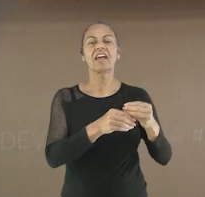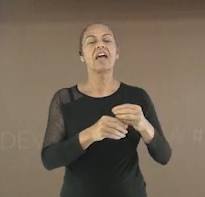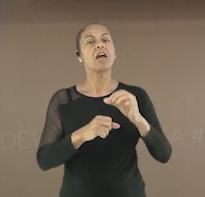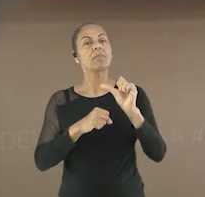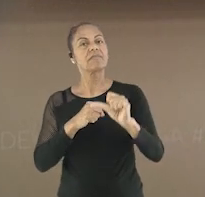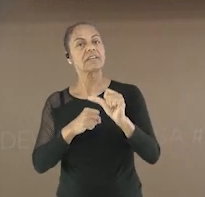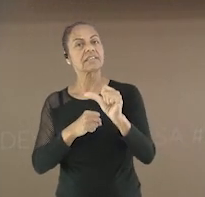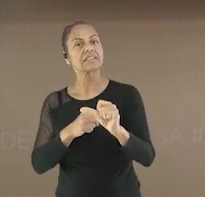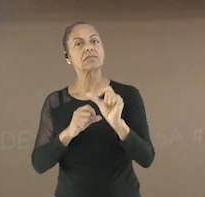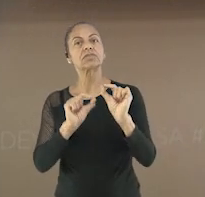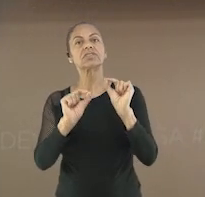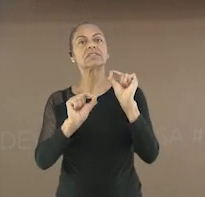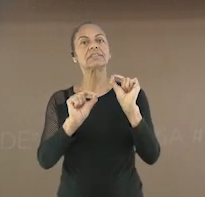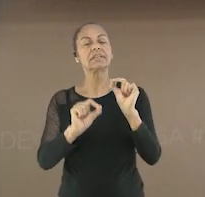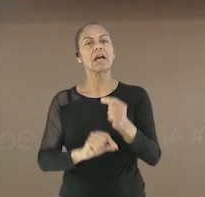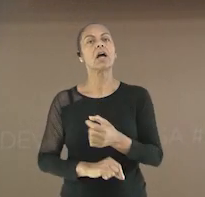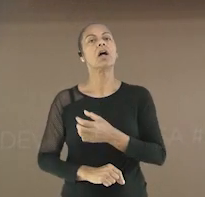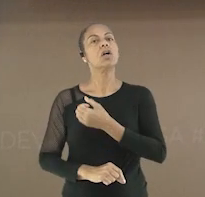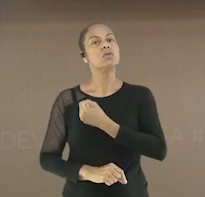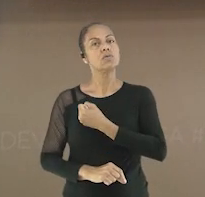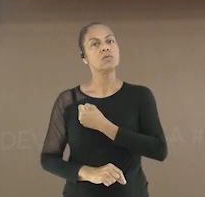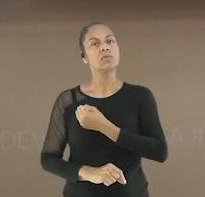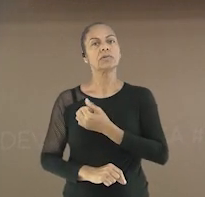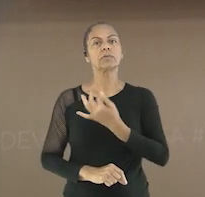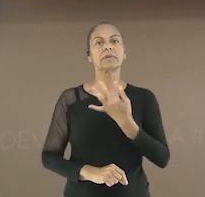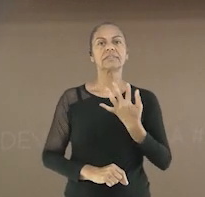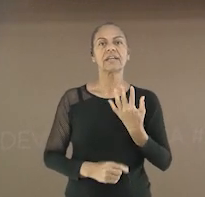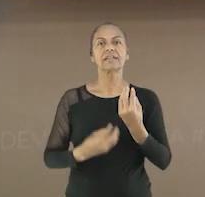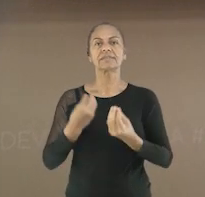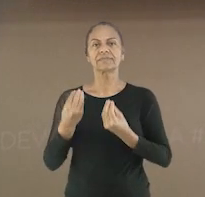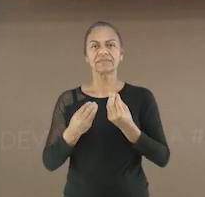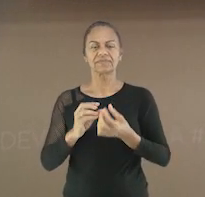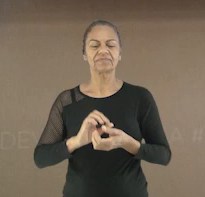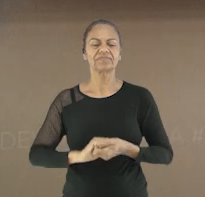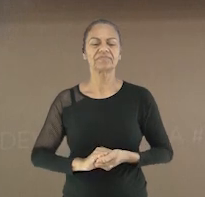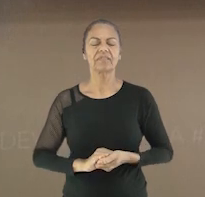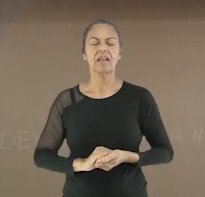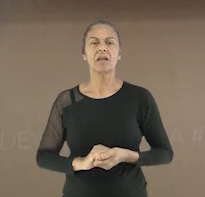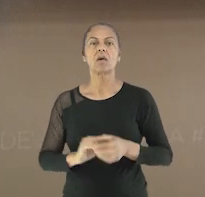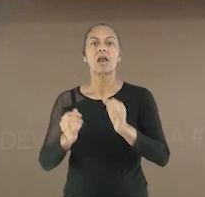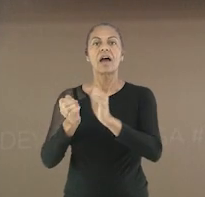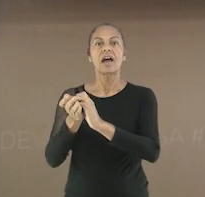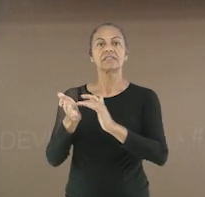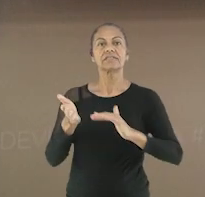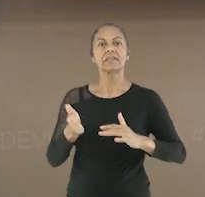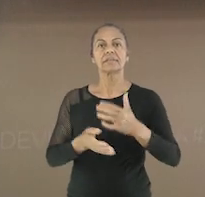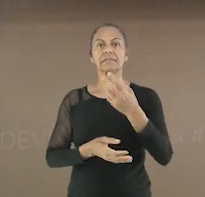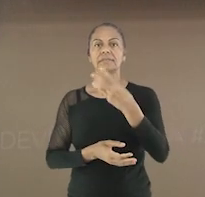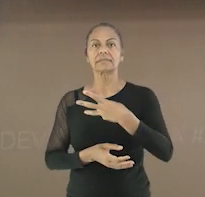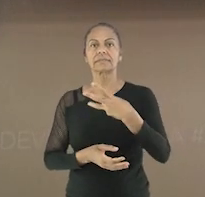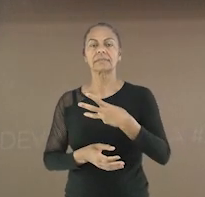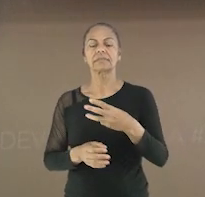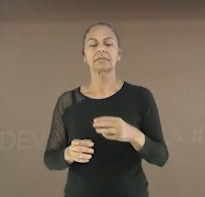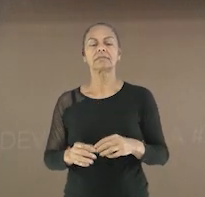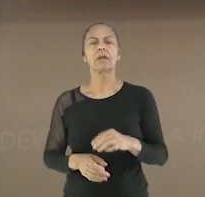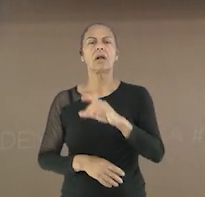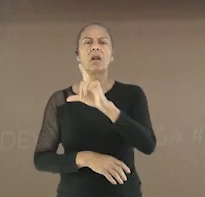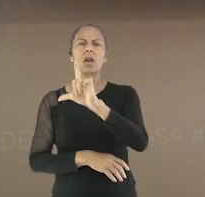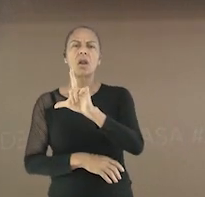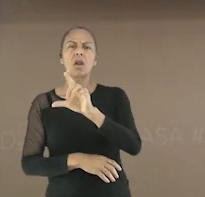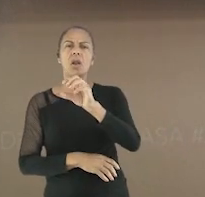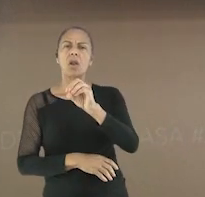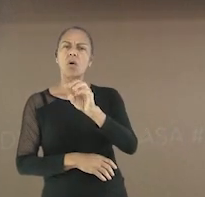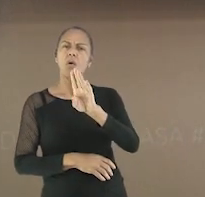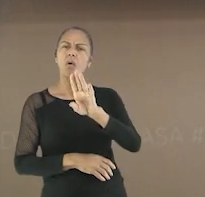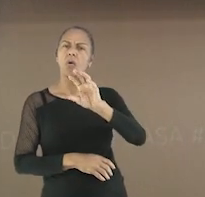Agora, essa é uma flexão de número. Agora vamos para a atividade de número 3.